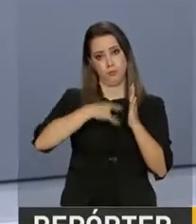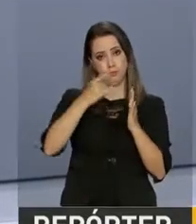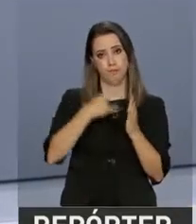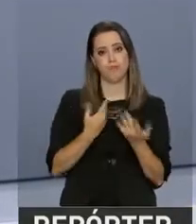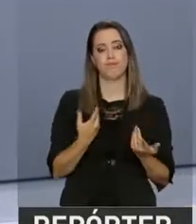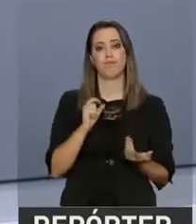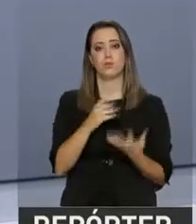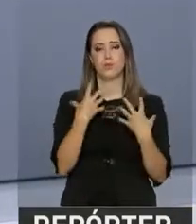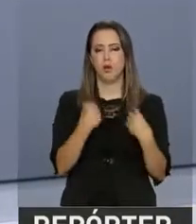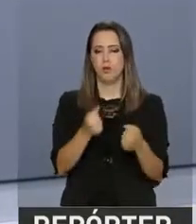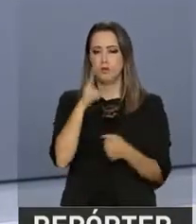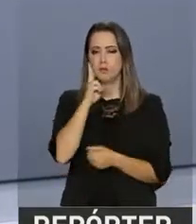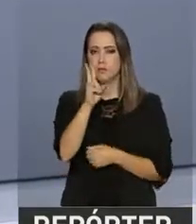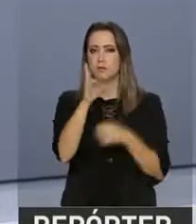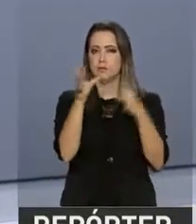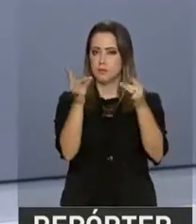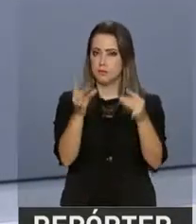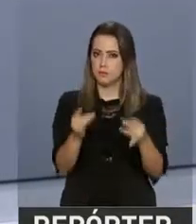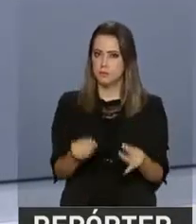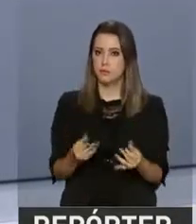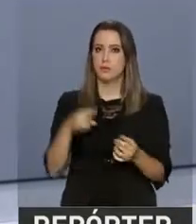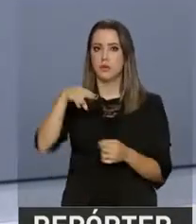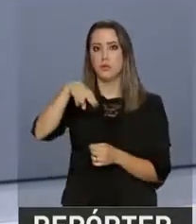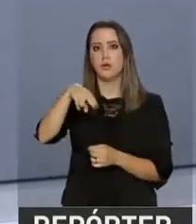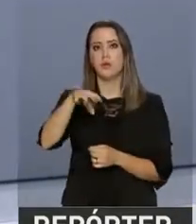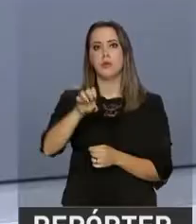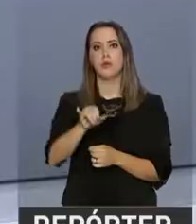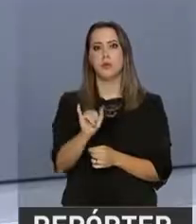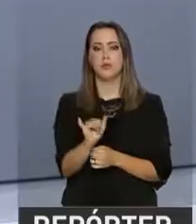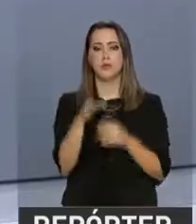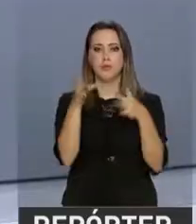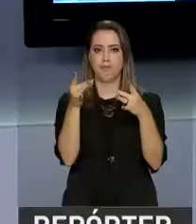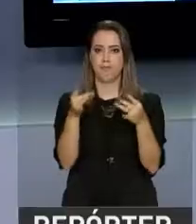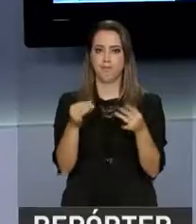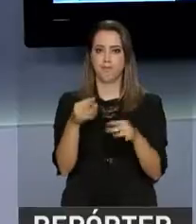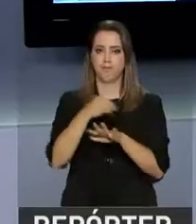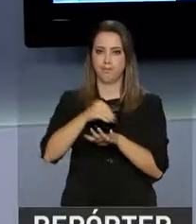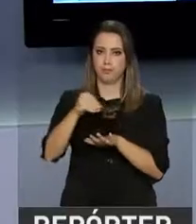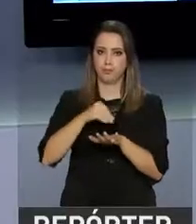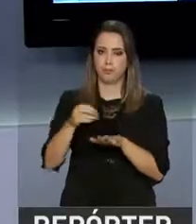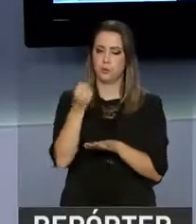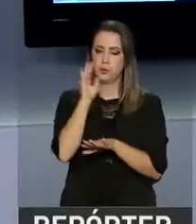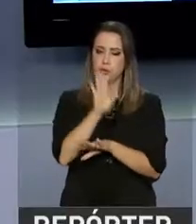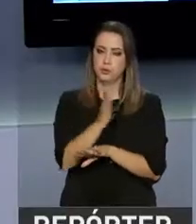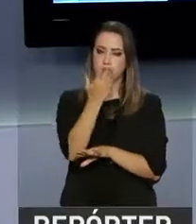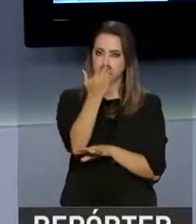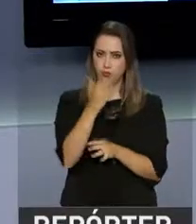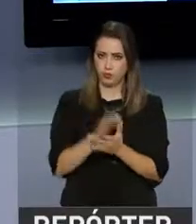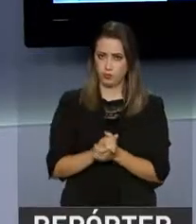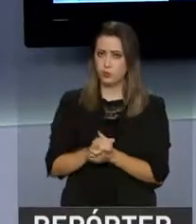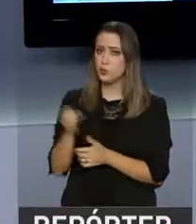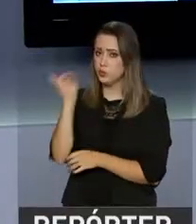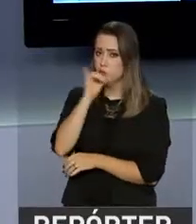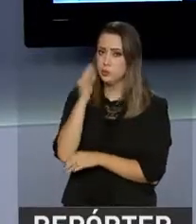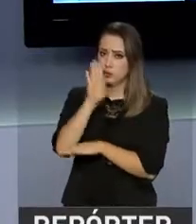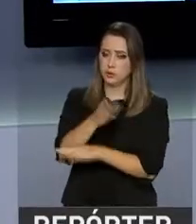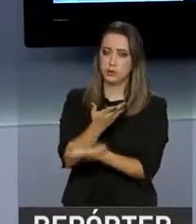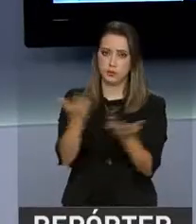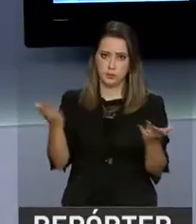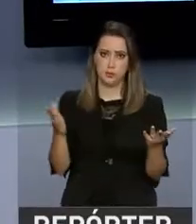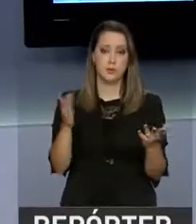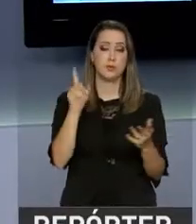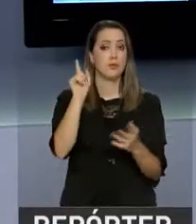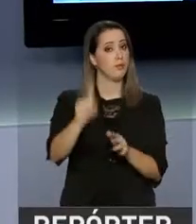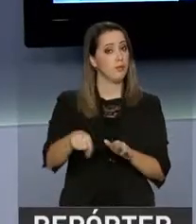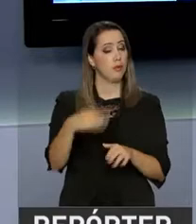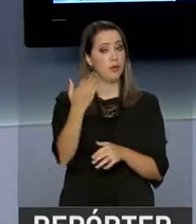dados. Vamos então ao Palácio do Planalto com o repórter Ney Pereira, que tem as informações. Boa tarde, Ney. Boa tarde, Carol. Boa tarde a todos. Pois